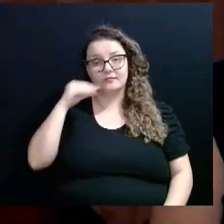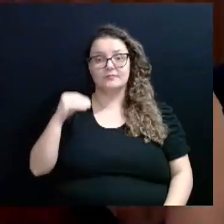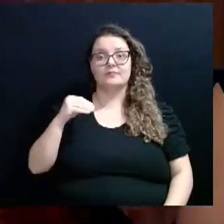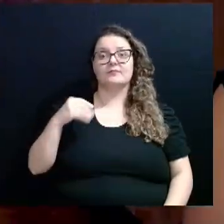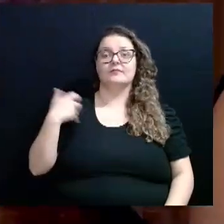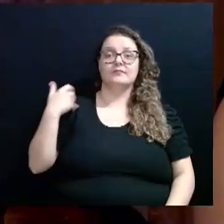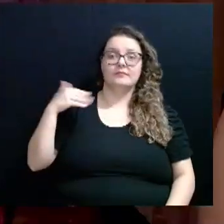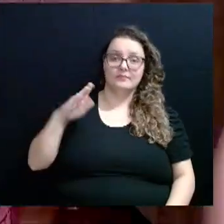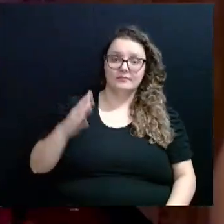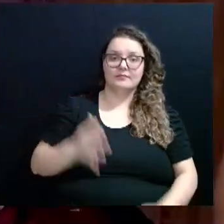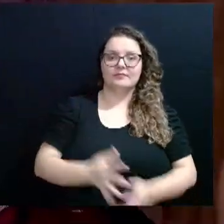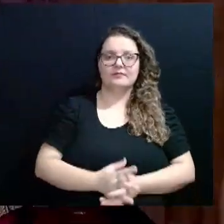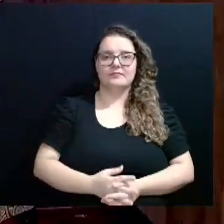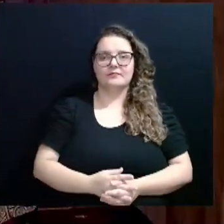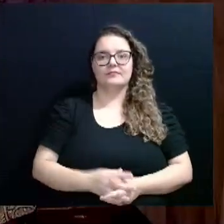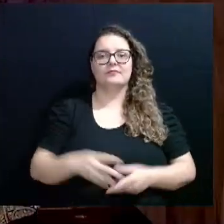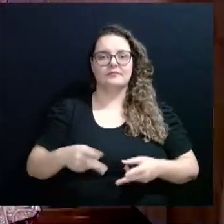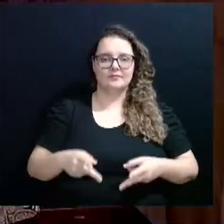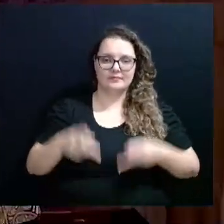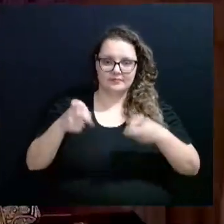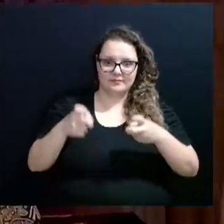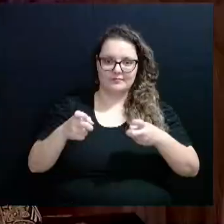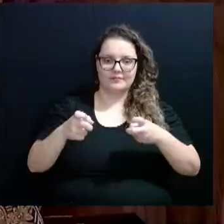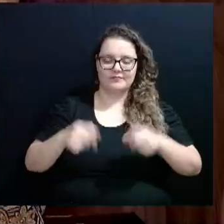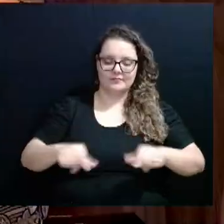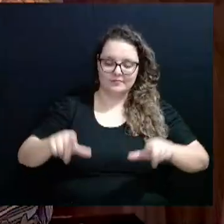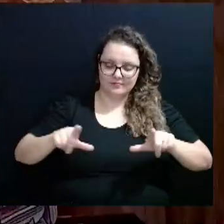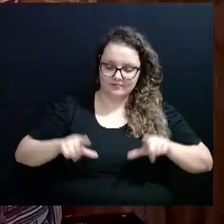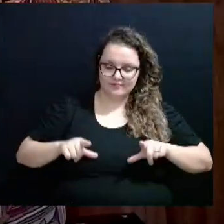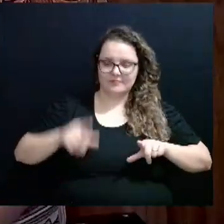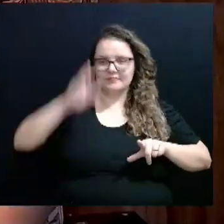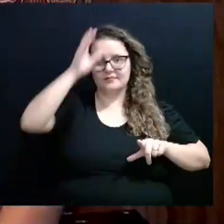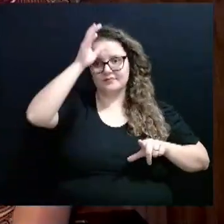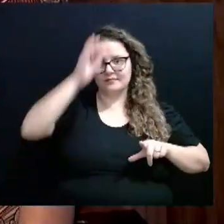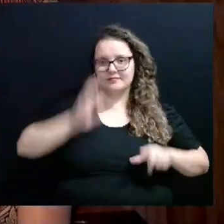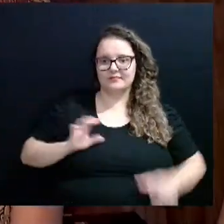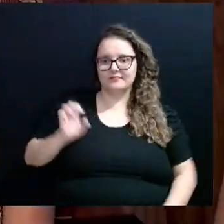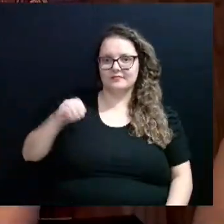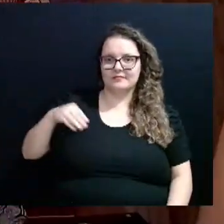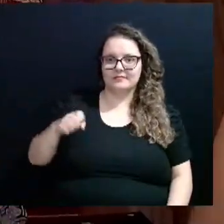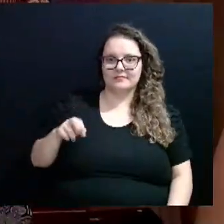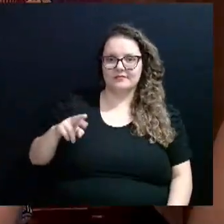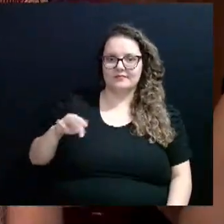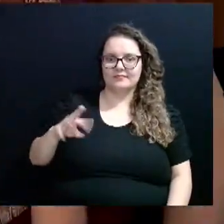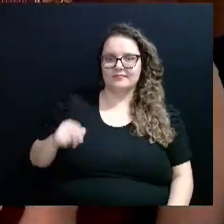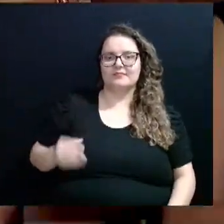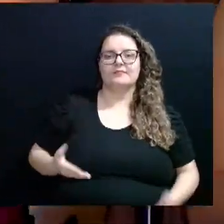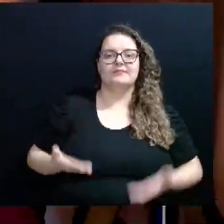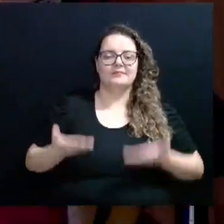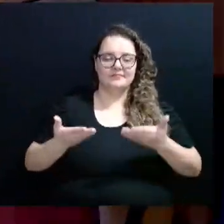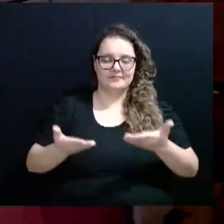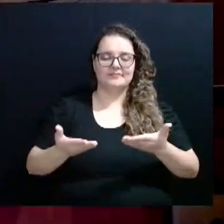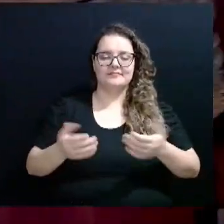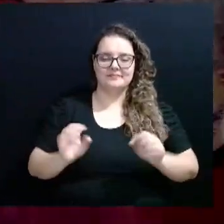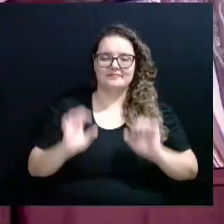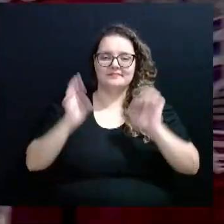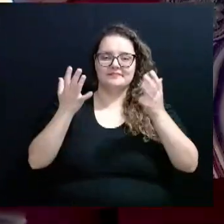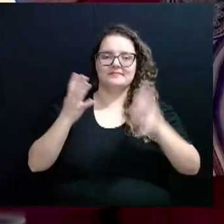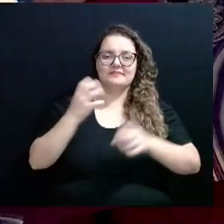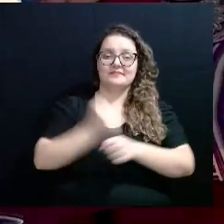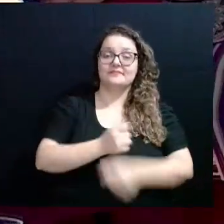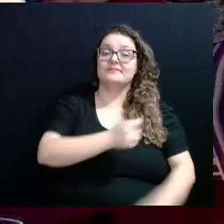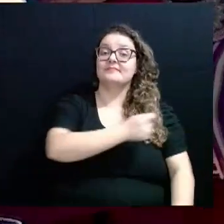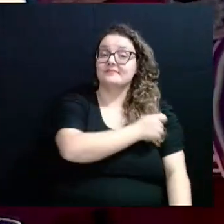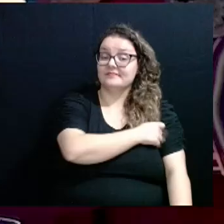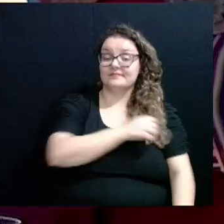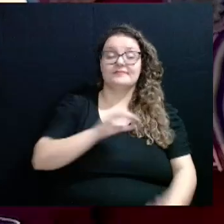O reconhecimento com o título de cidadã emérita foi entregue em um evento que reuniu autoridades,